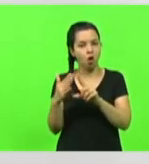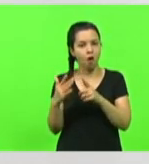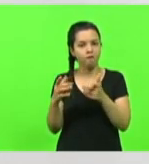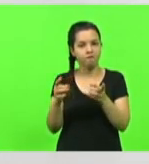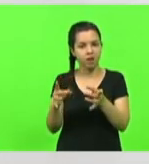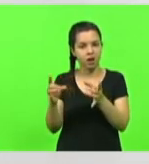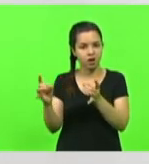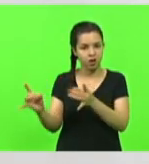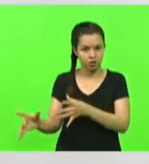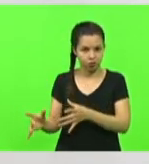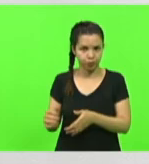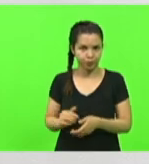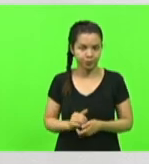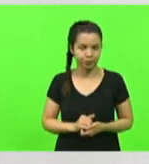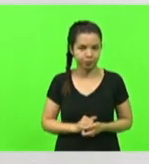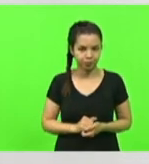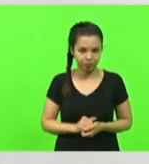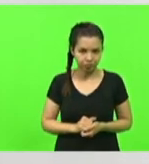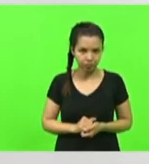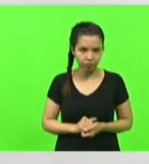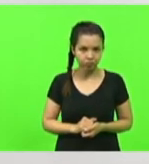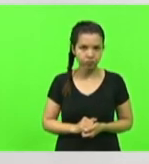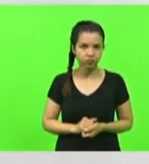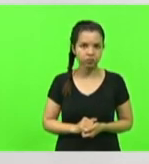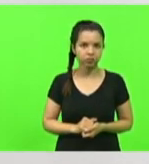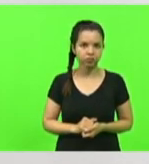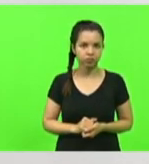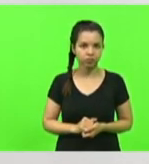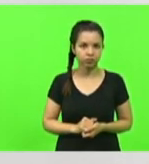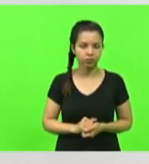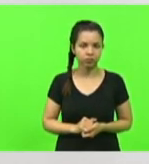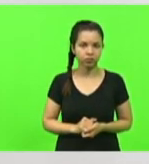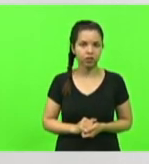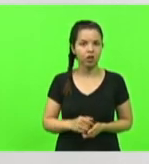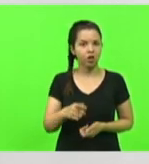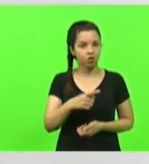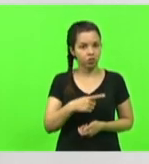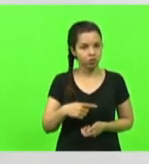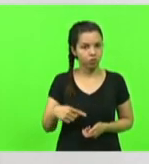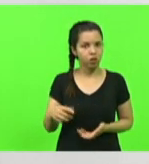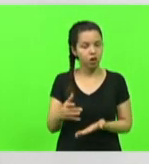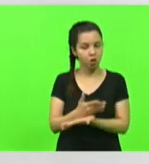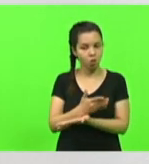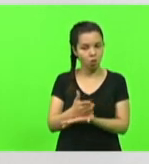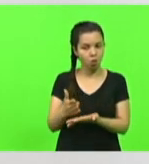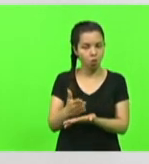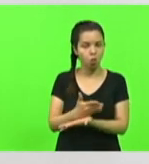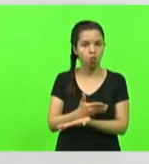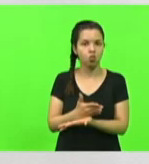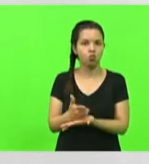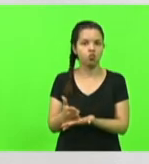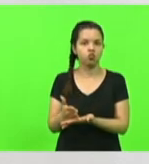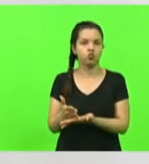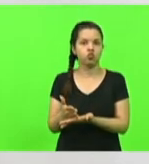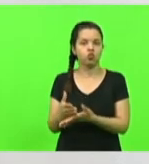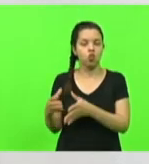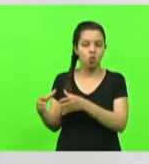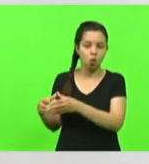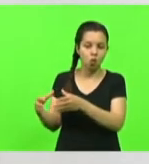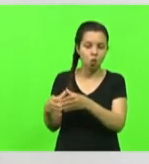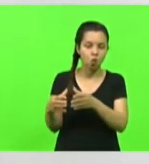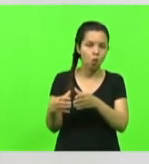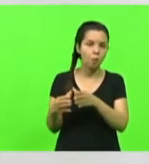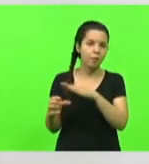Assim, se reuniram inicialmente alguns lojistas no município de São Bento do Sul e